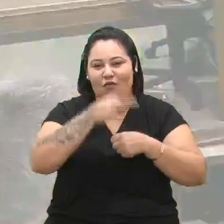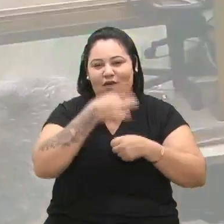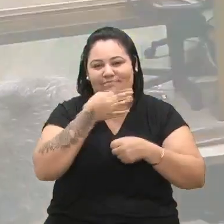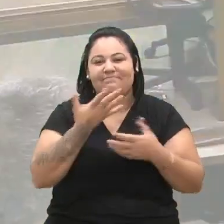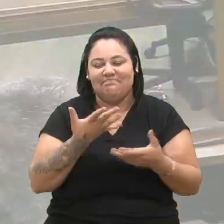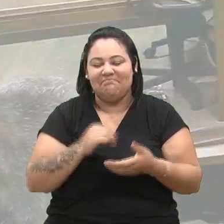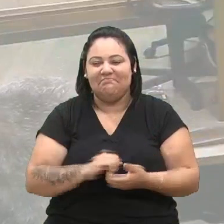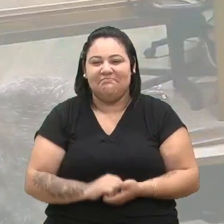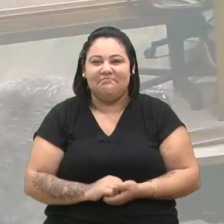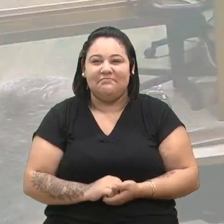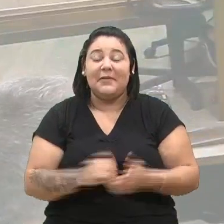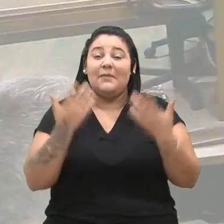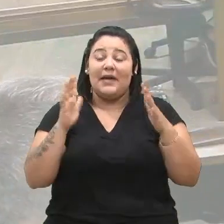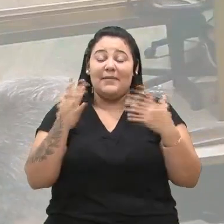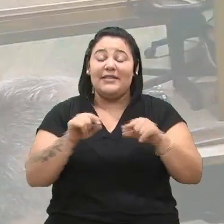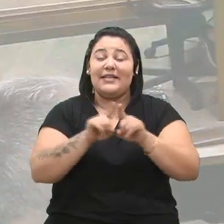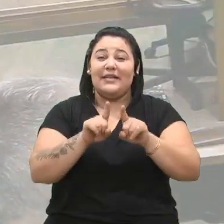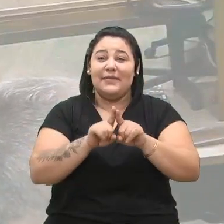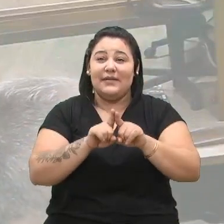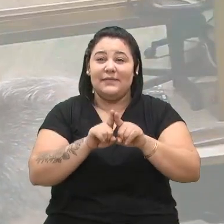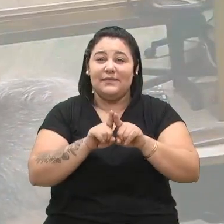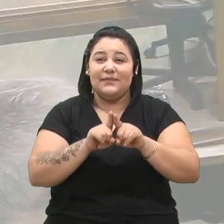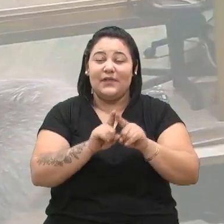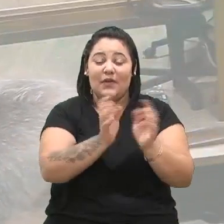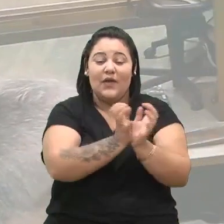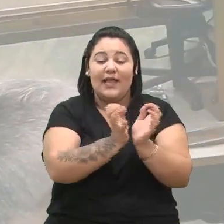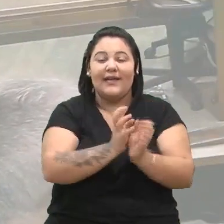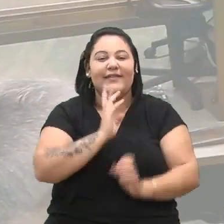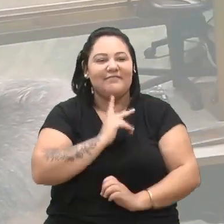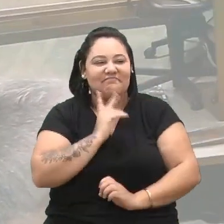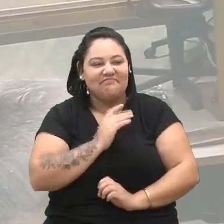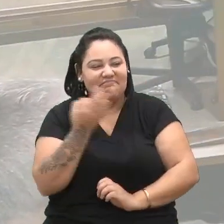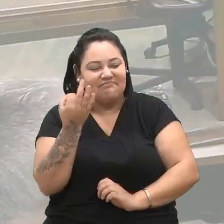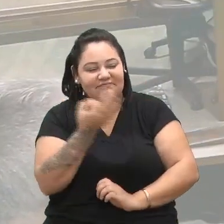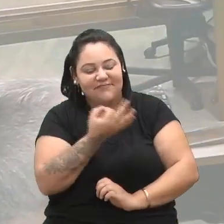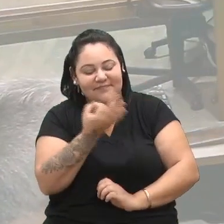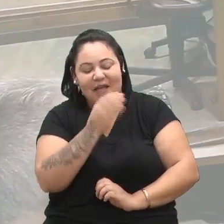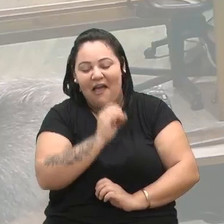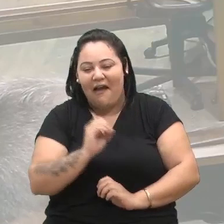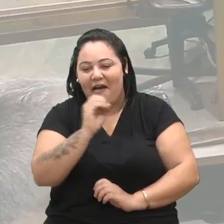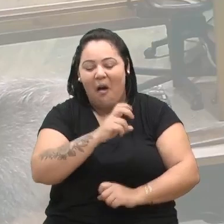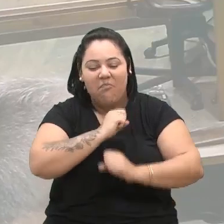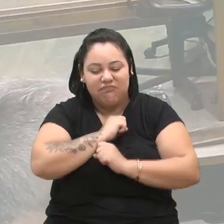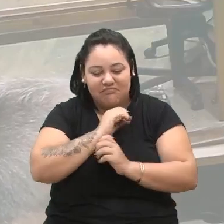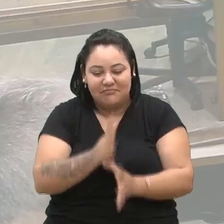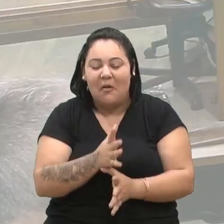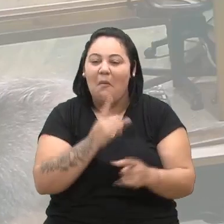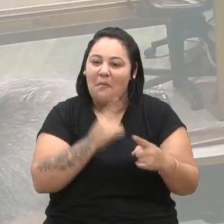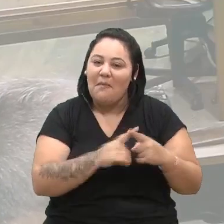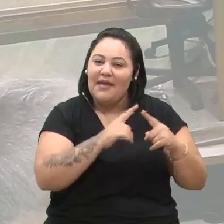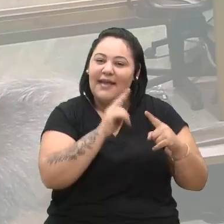colega. Parabenizar também o colega vereador Renato, excelente iniciativa, né? Porque esse é o grande objetivo da Festa da